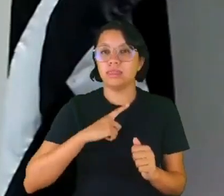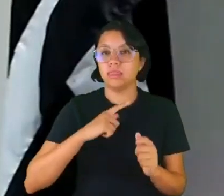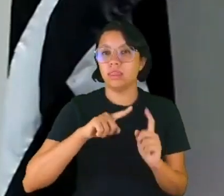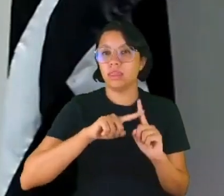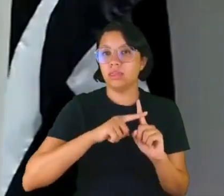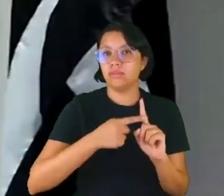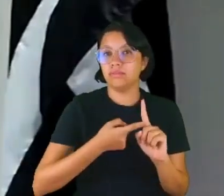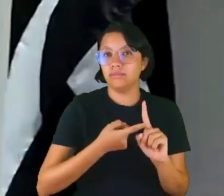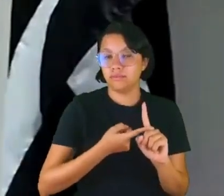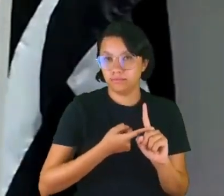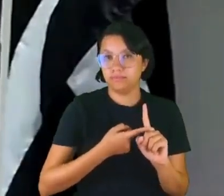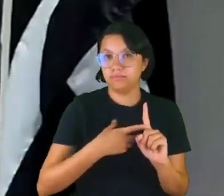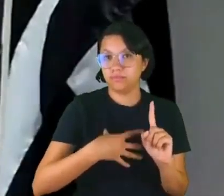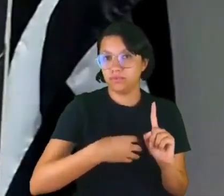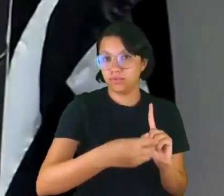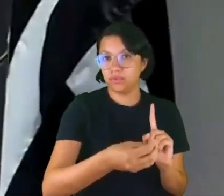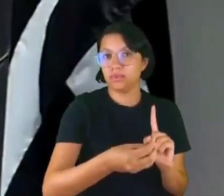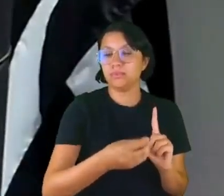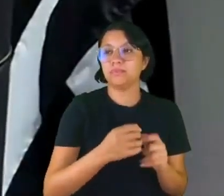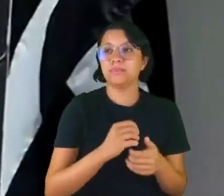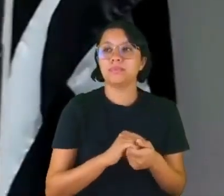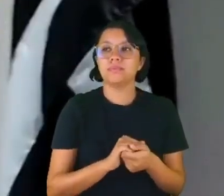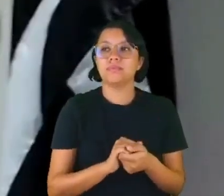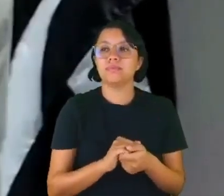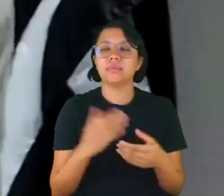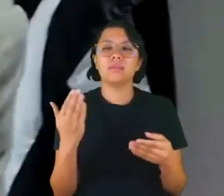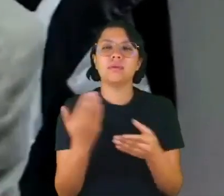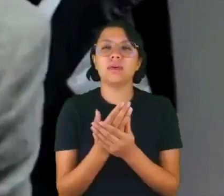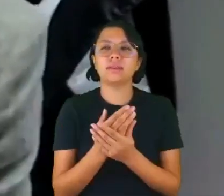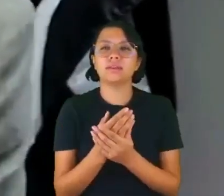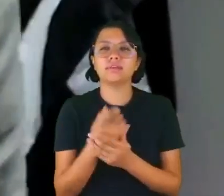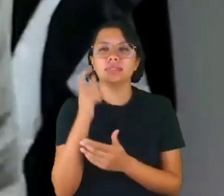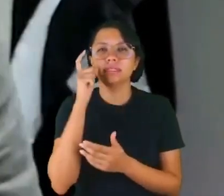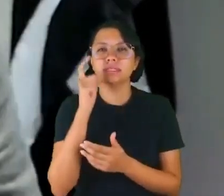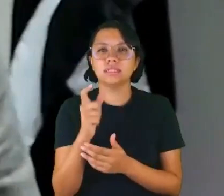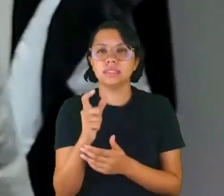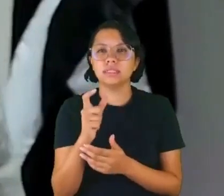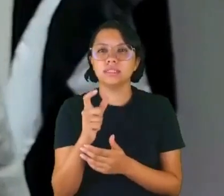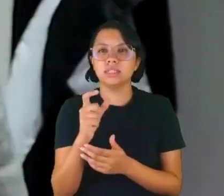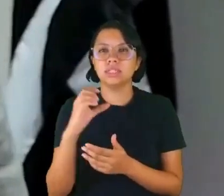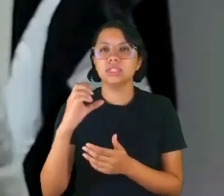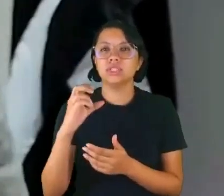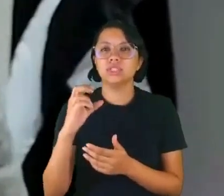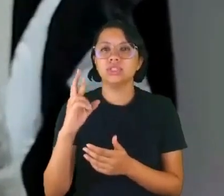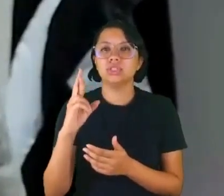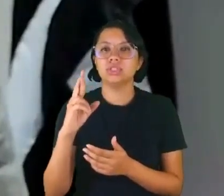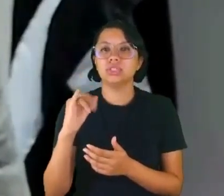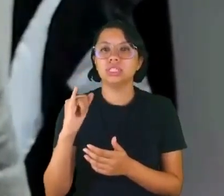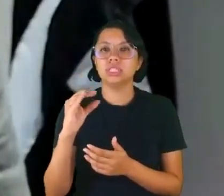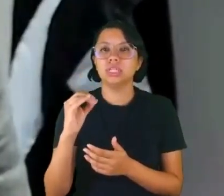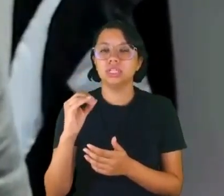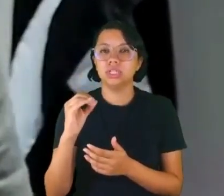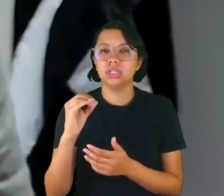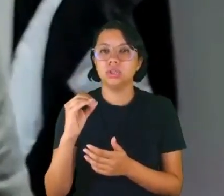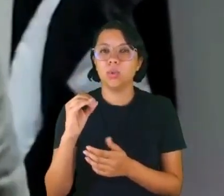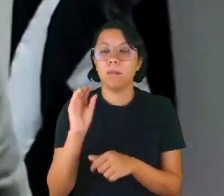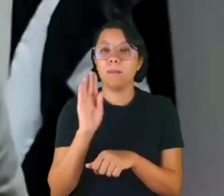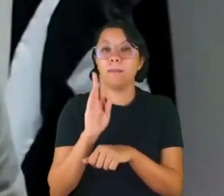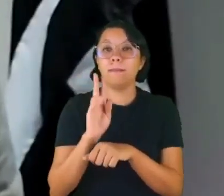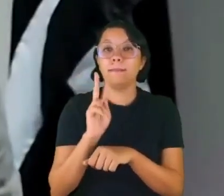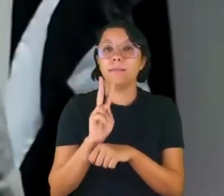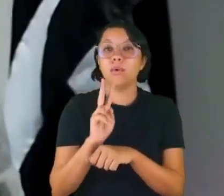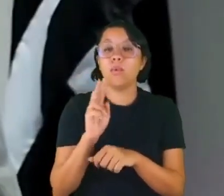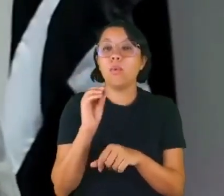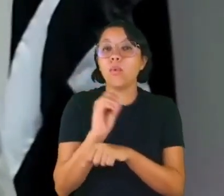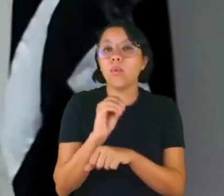óvulos, que também não estava previsto no contrato, não tem regulamentação. Aí eu ri, né? Porque aí nós entendemos, essa